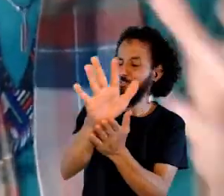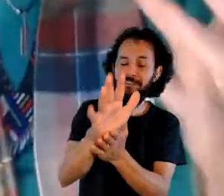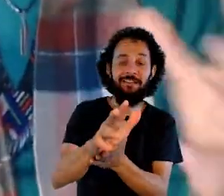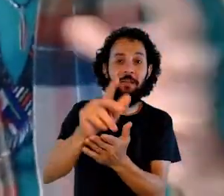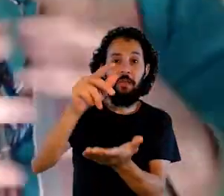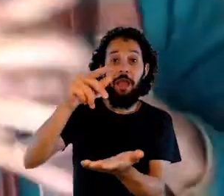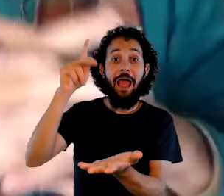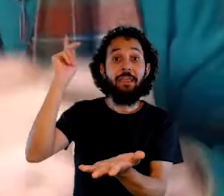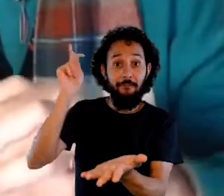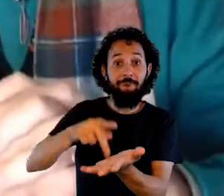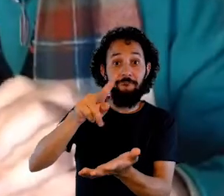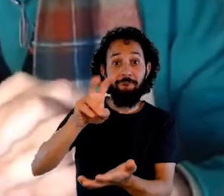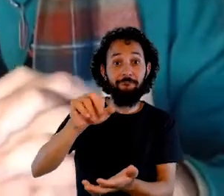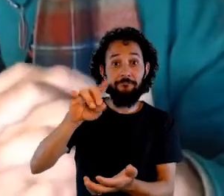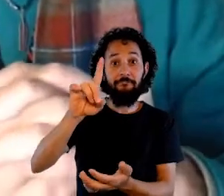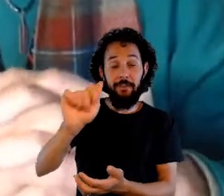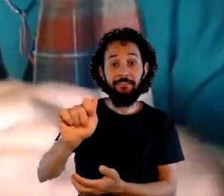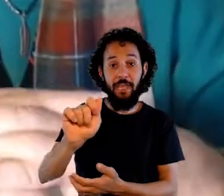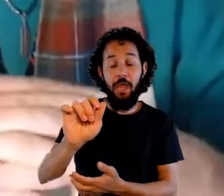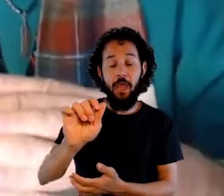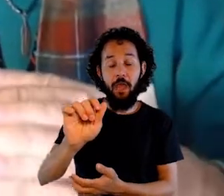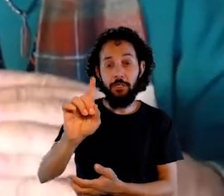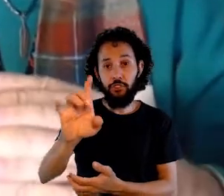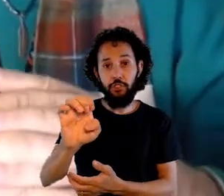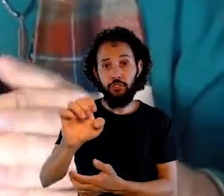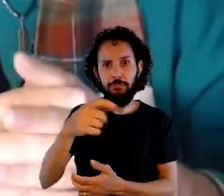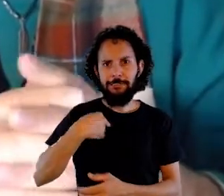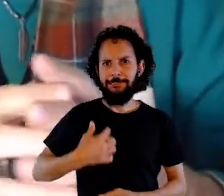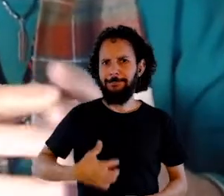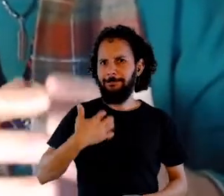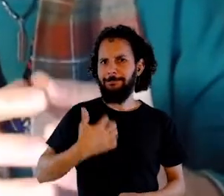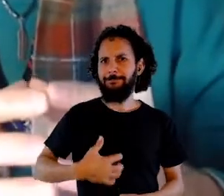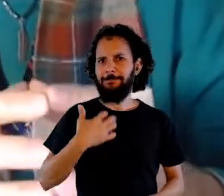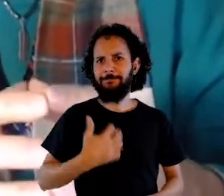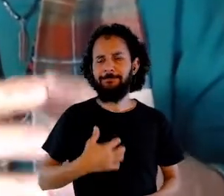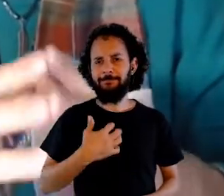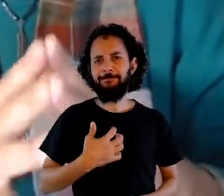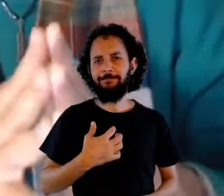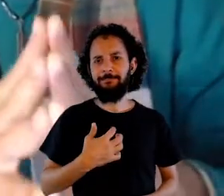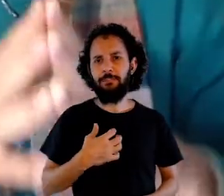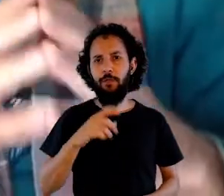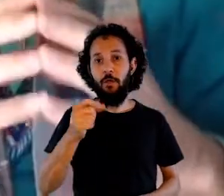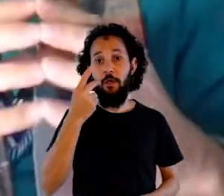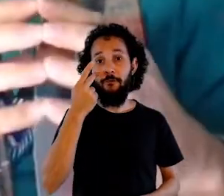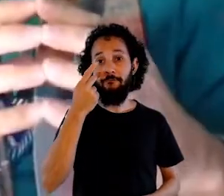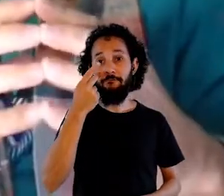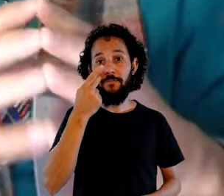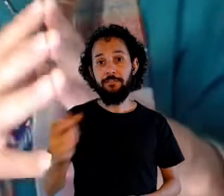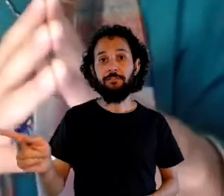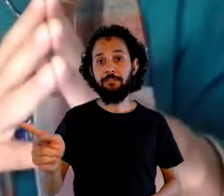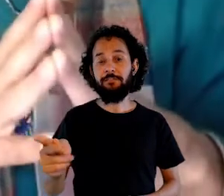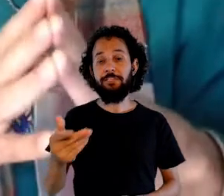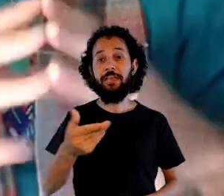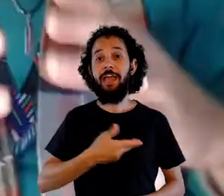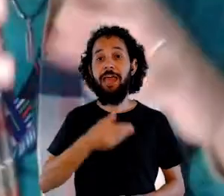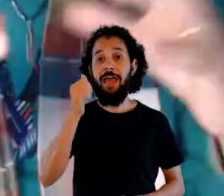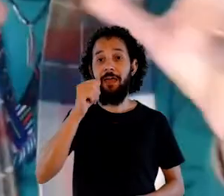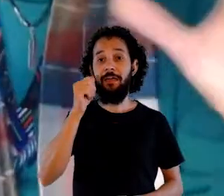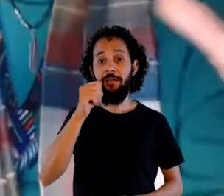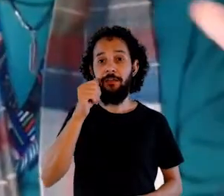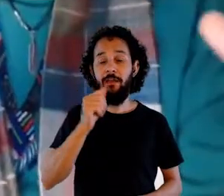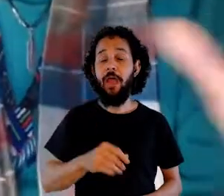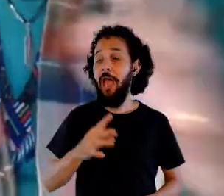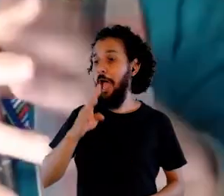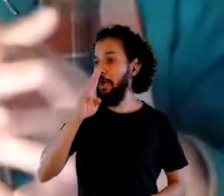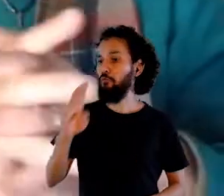E ela, enraivecida, decidiu fazer uma visita à sua amiga chamada Acusação. Ela